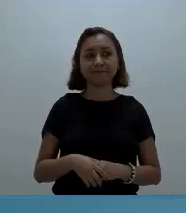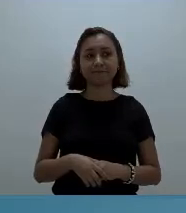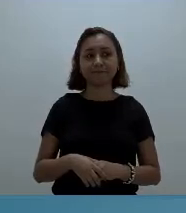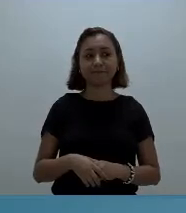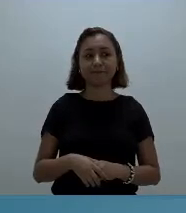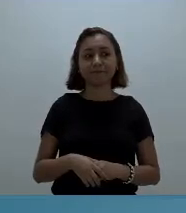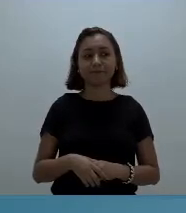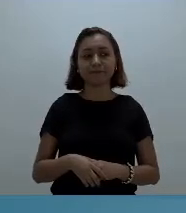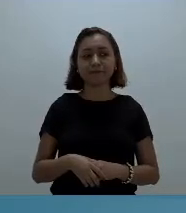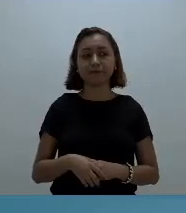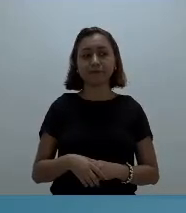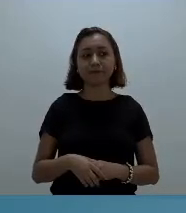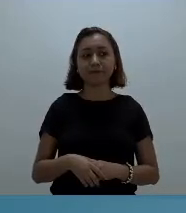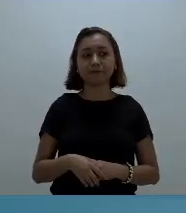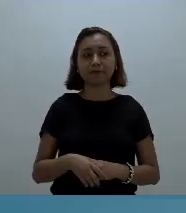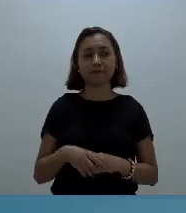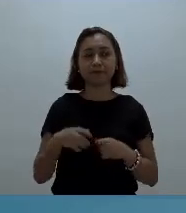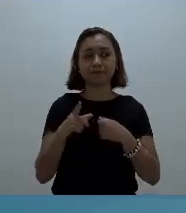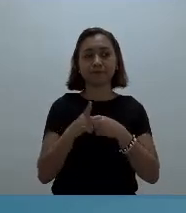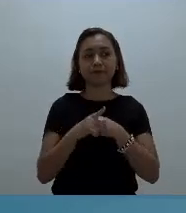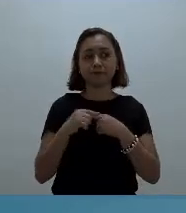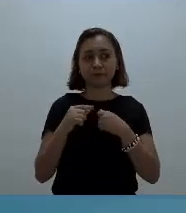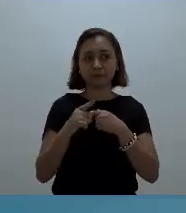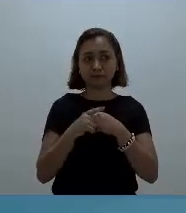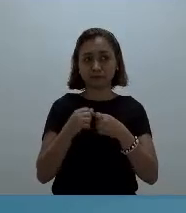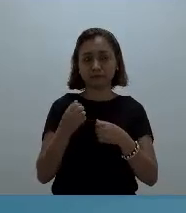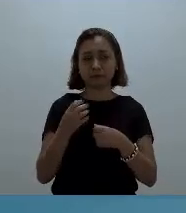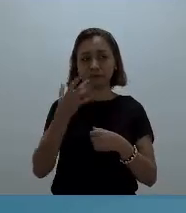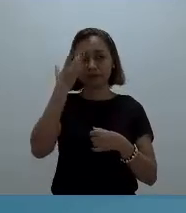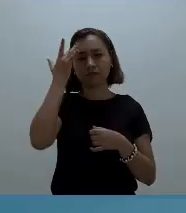84, que era praticamente aqui com nós, seria 90 dias.